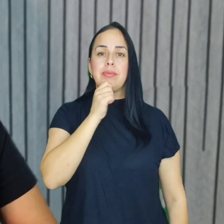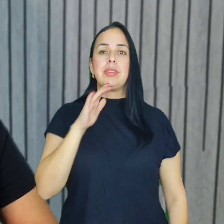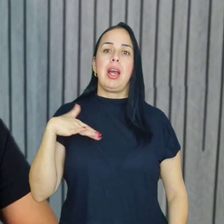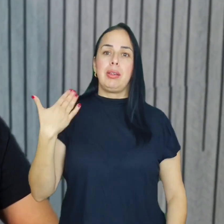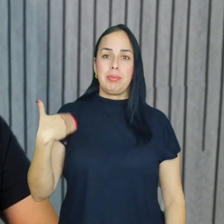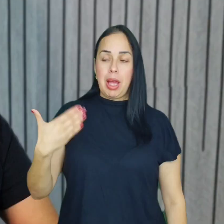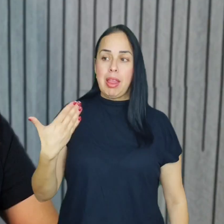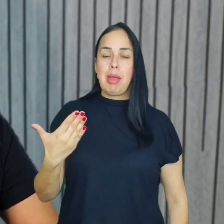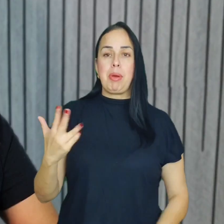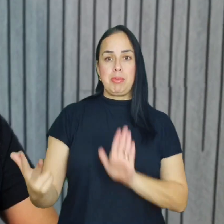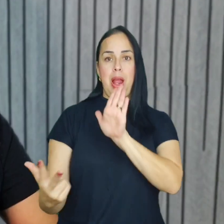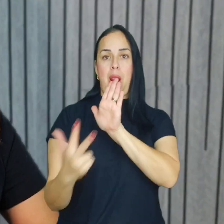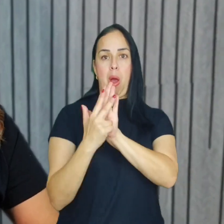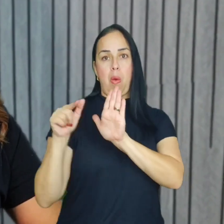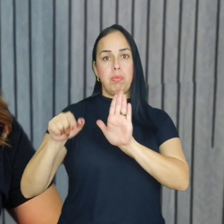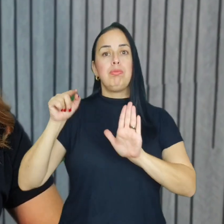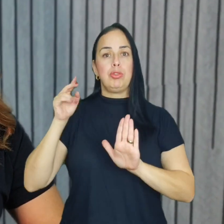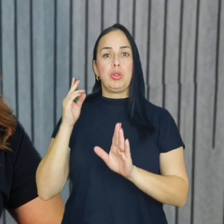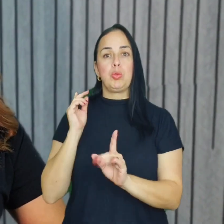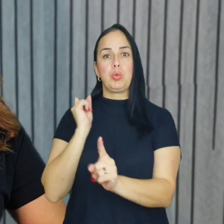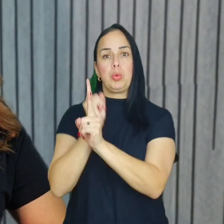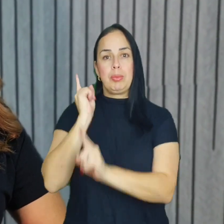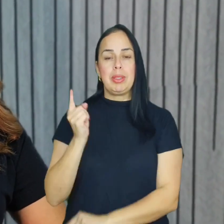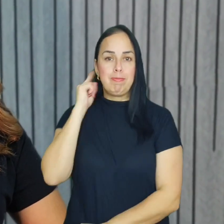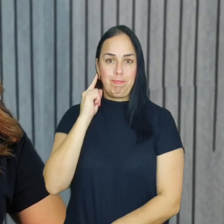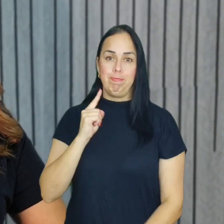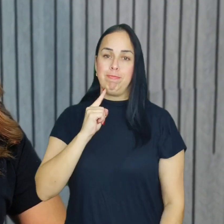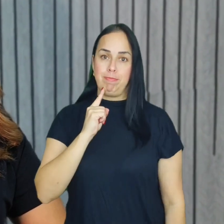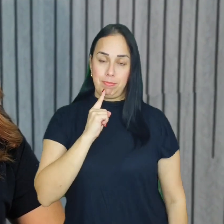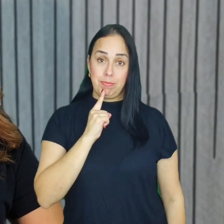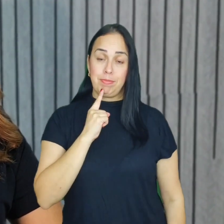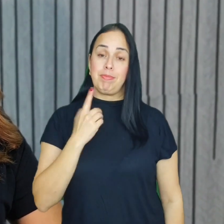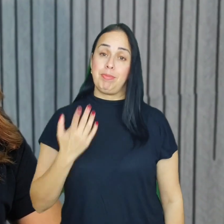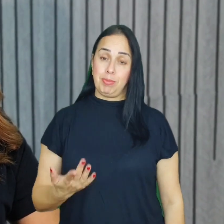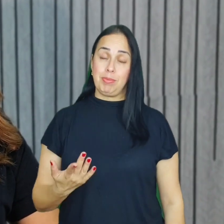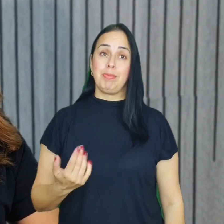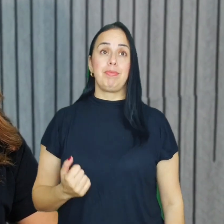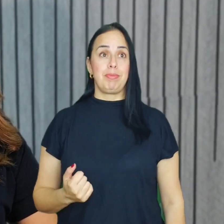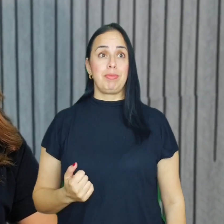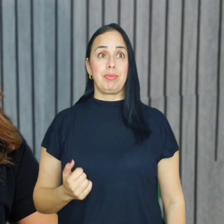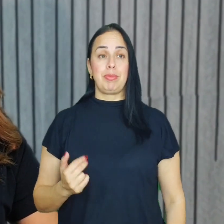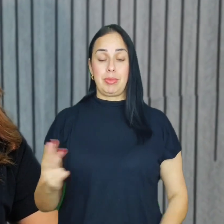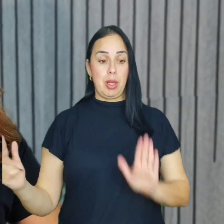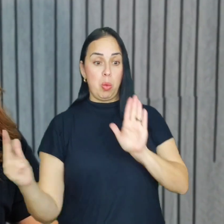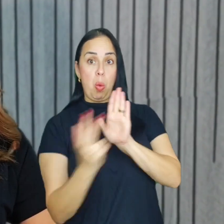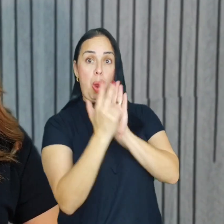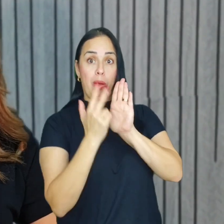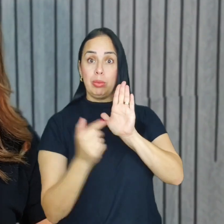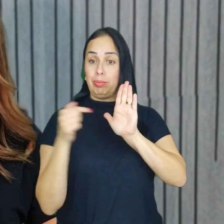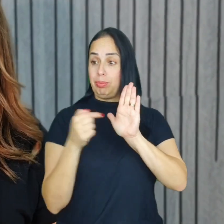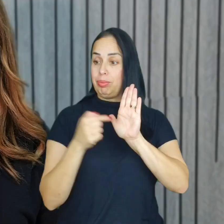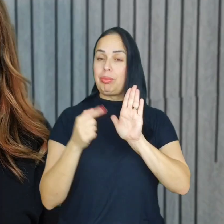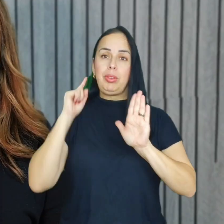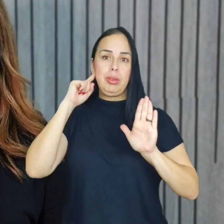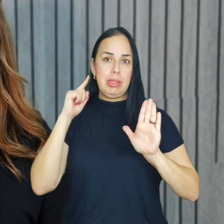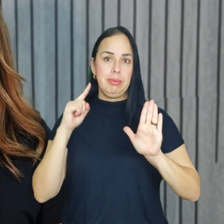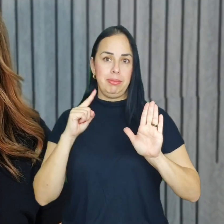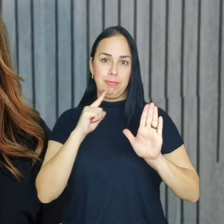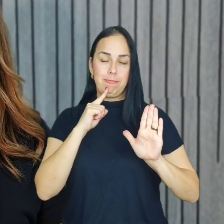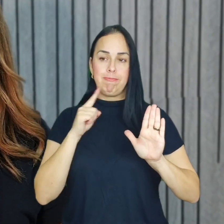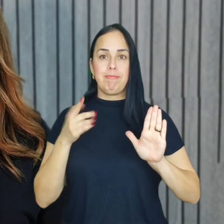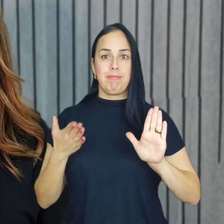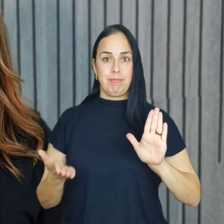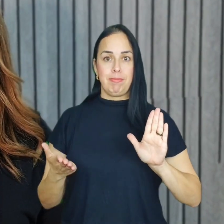anos, não descobria. Aí depois veio um diagnóstico falando que ele era surdo.